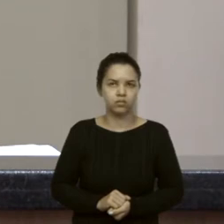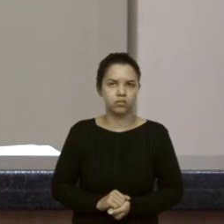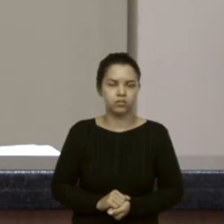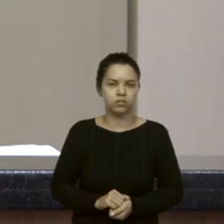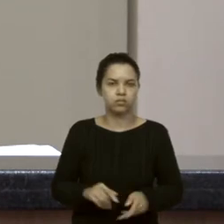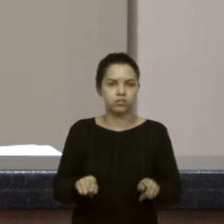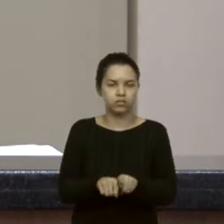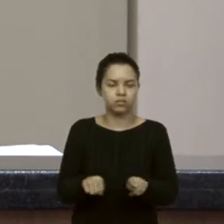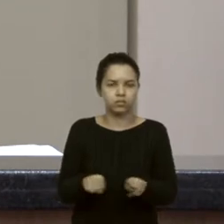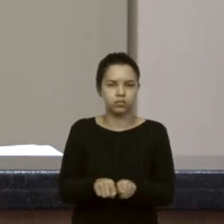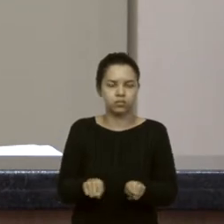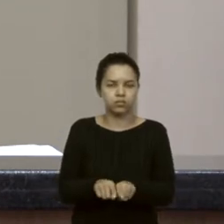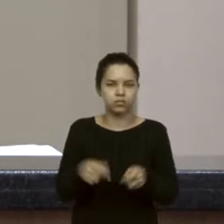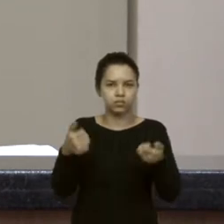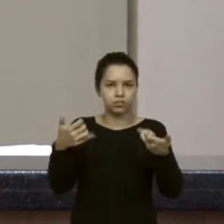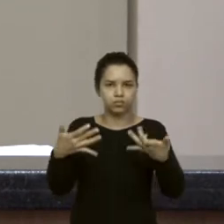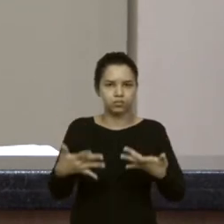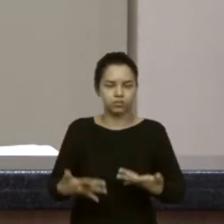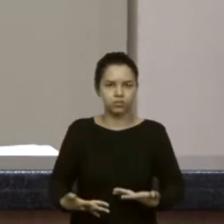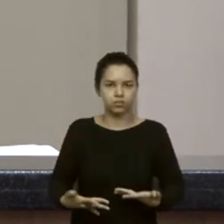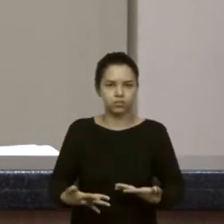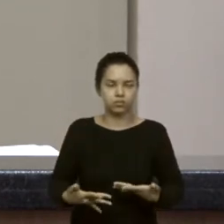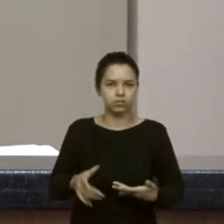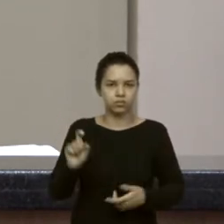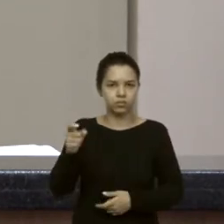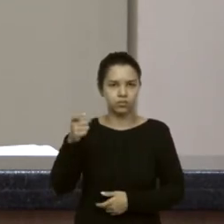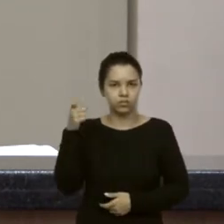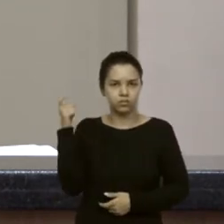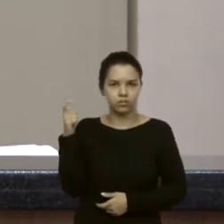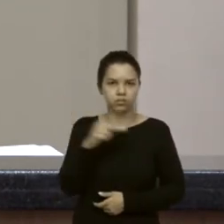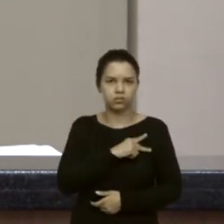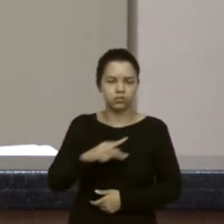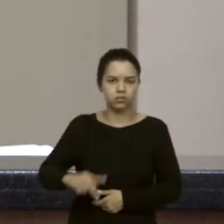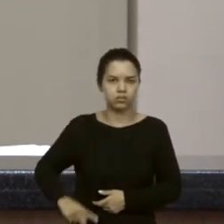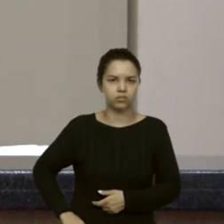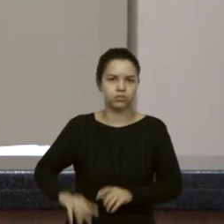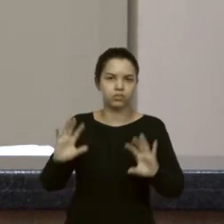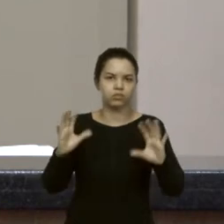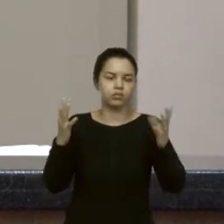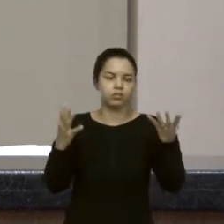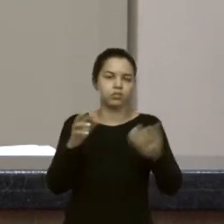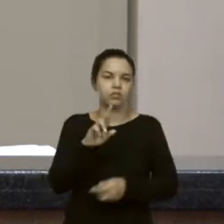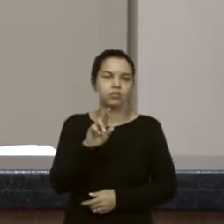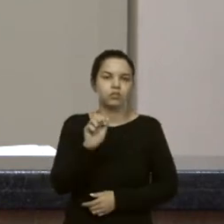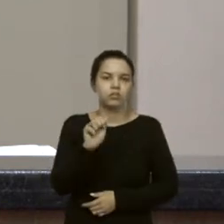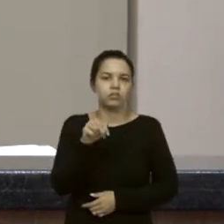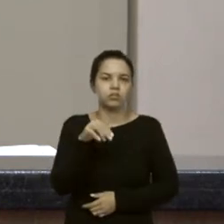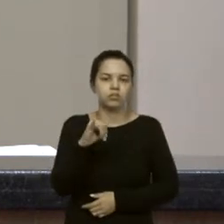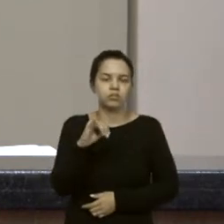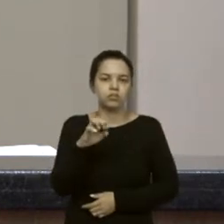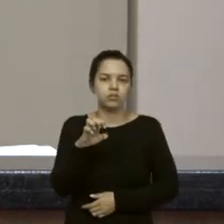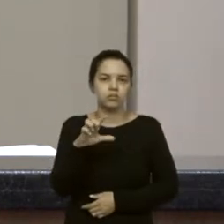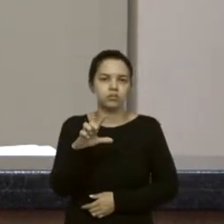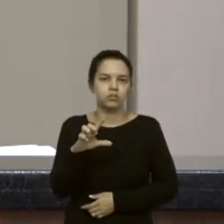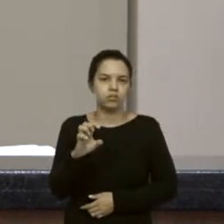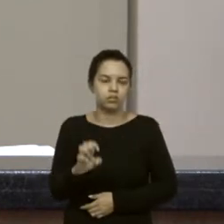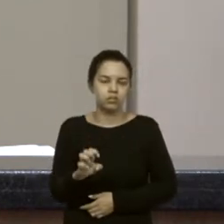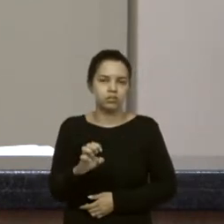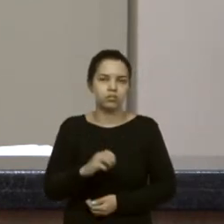Também citar o ex-presidente de eventos, Ranieri Moacir Bertoli,